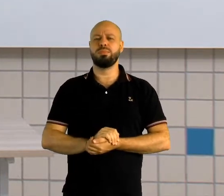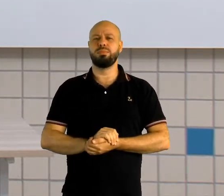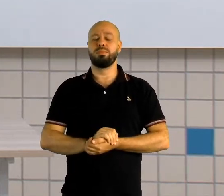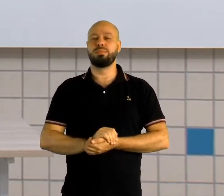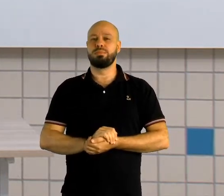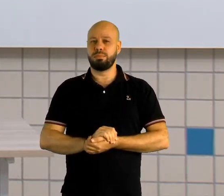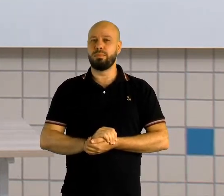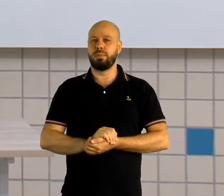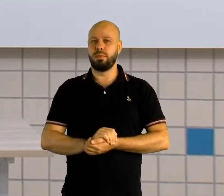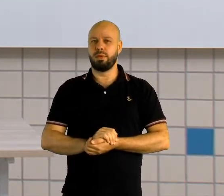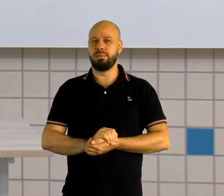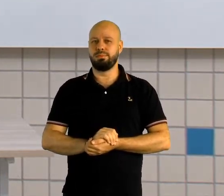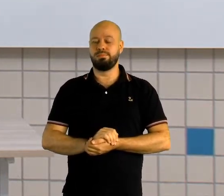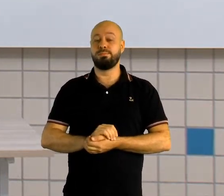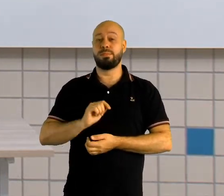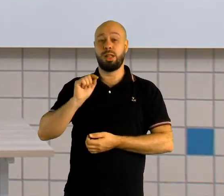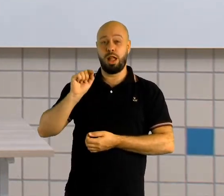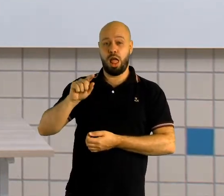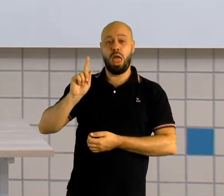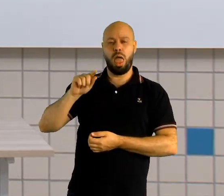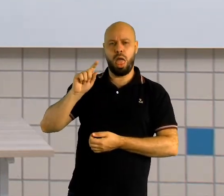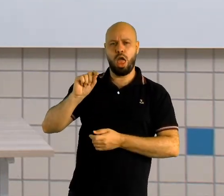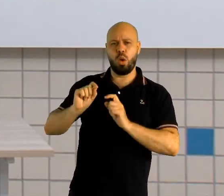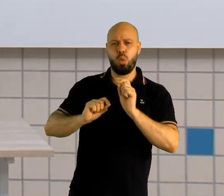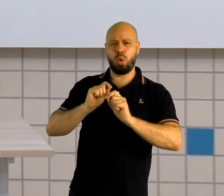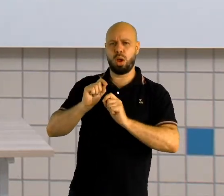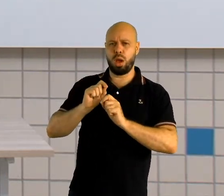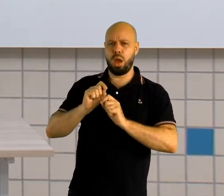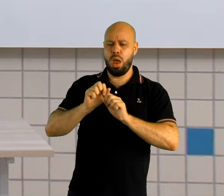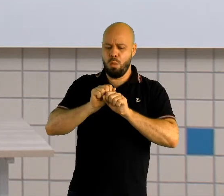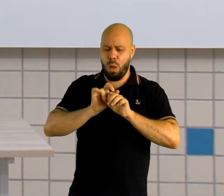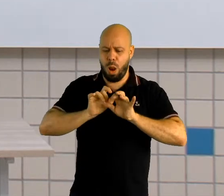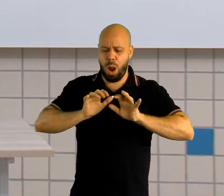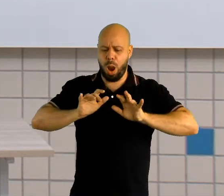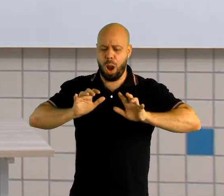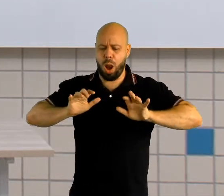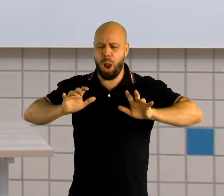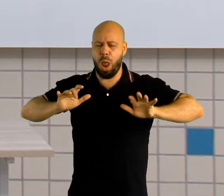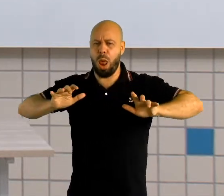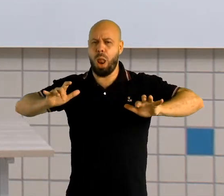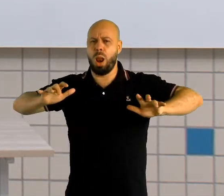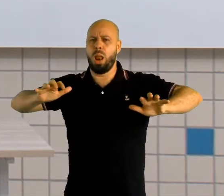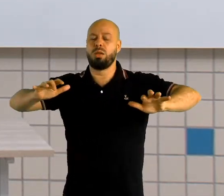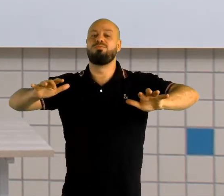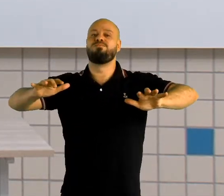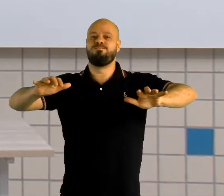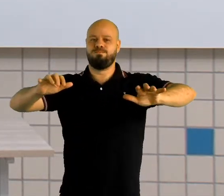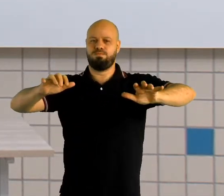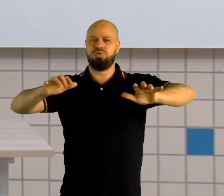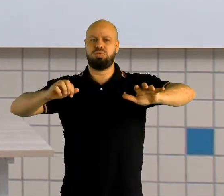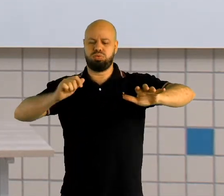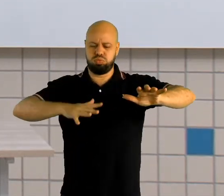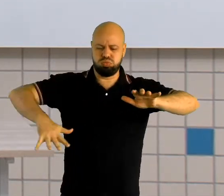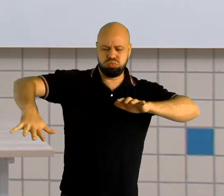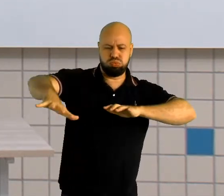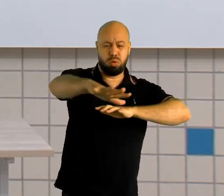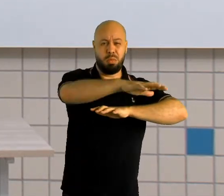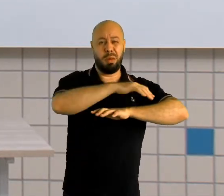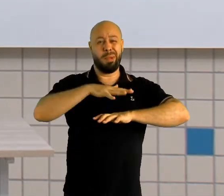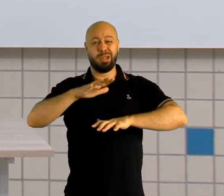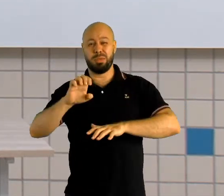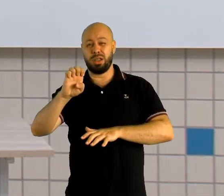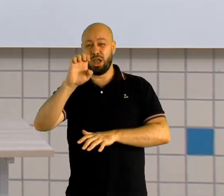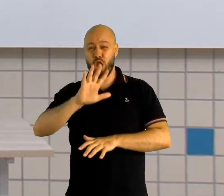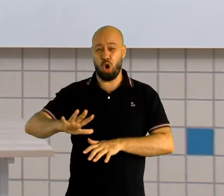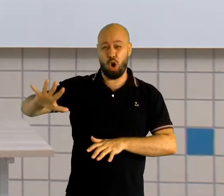tornou-se um império muito vasto e muito amplo. Ele tomou a Europa e até